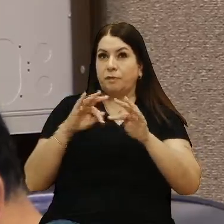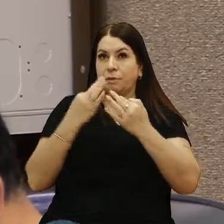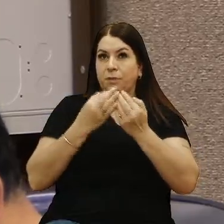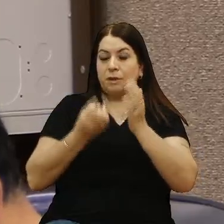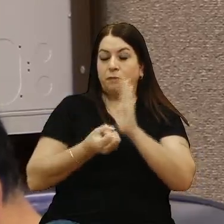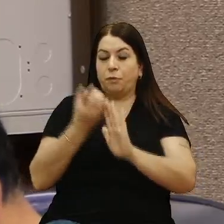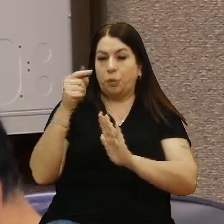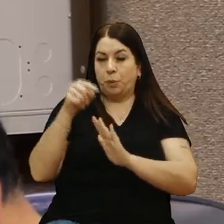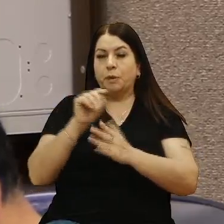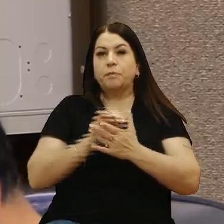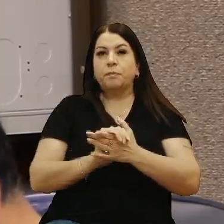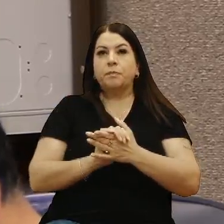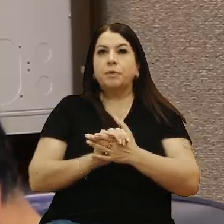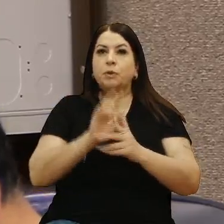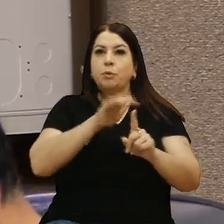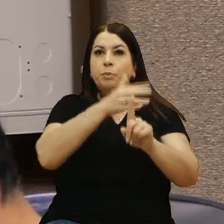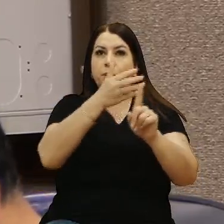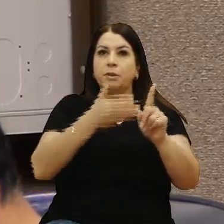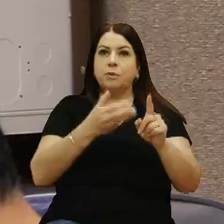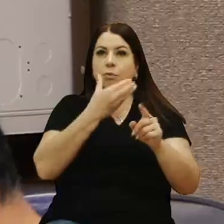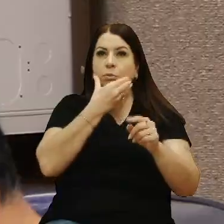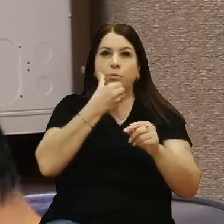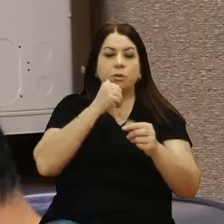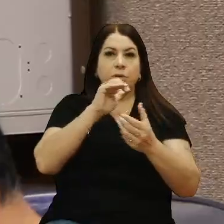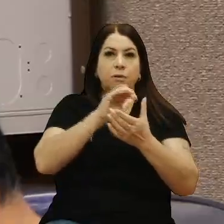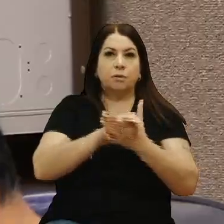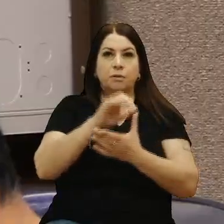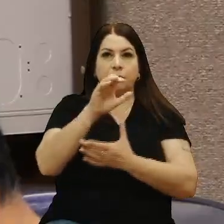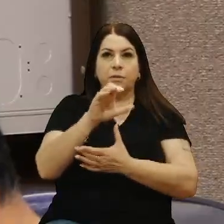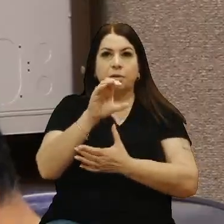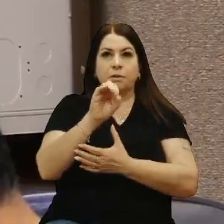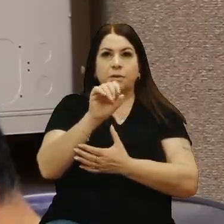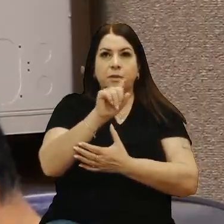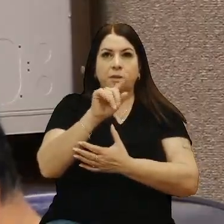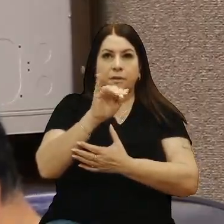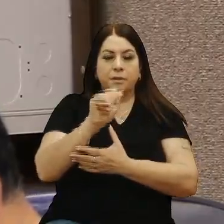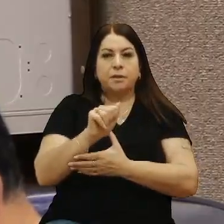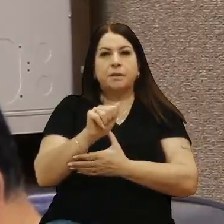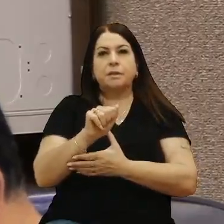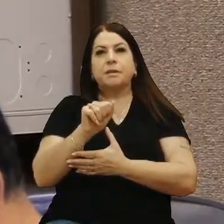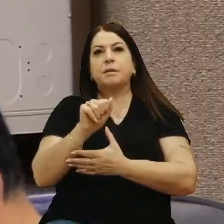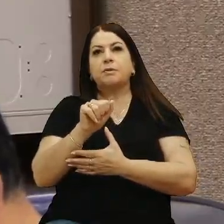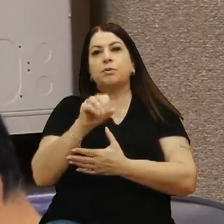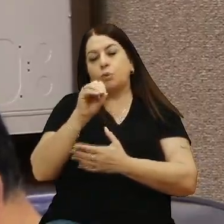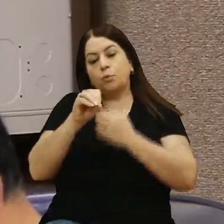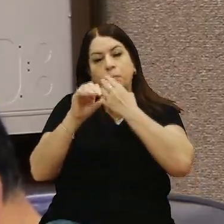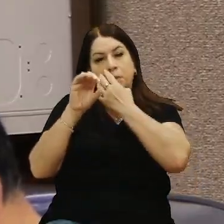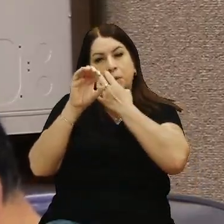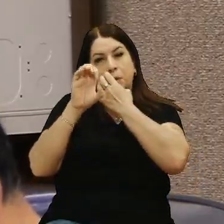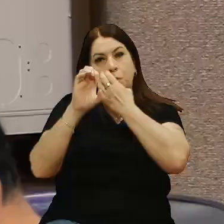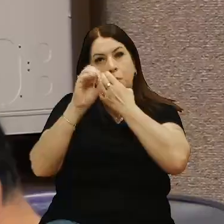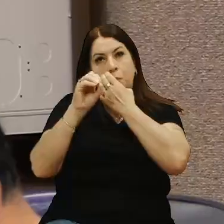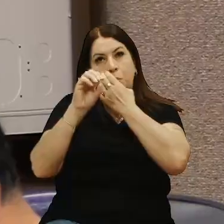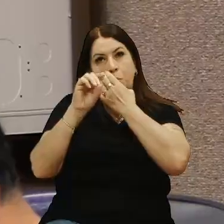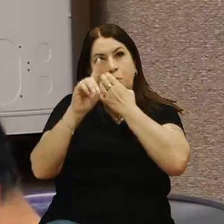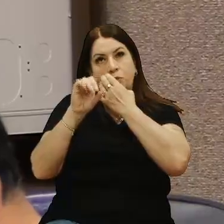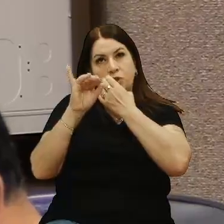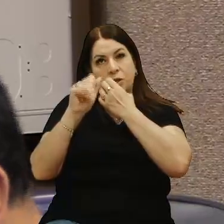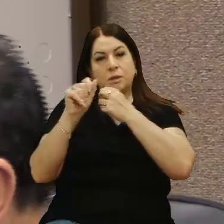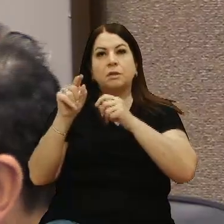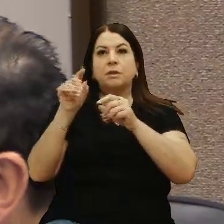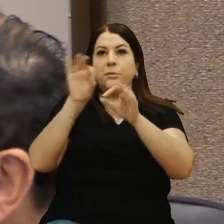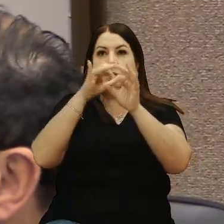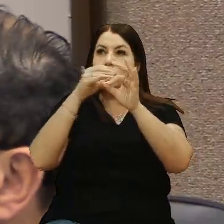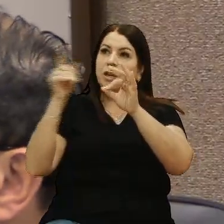fundadora. Homenagear o casal Cezinho e Odila Bach, que trouxeram as videiras